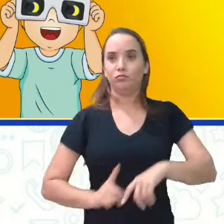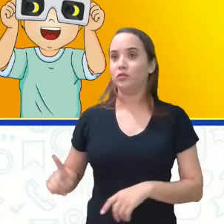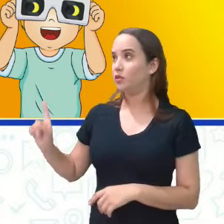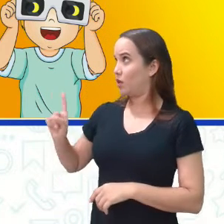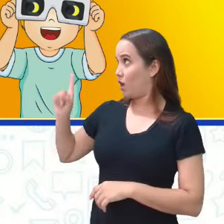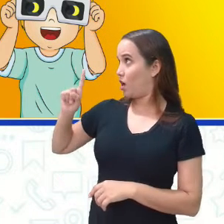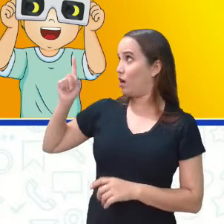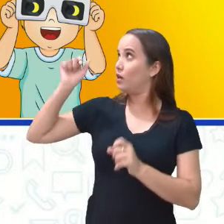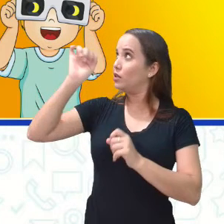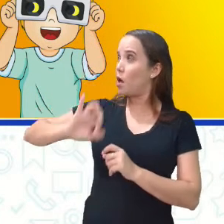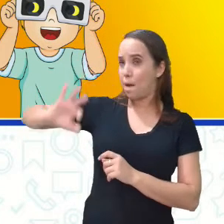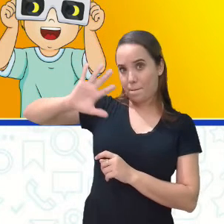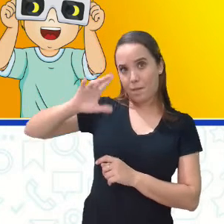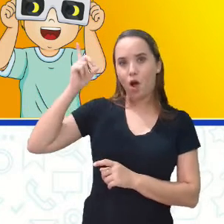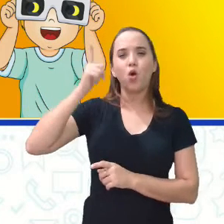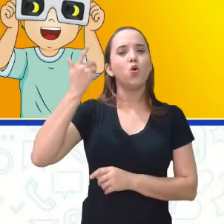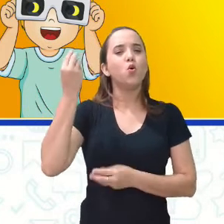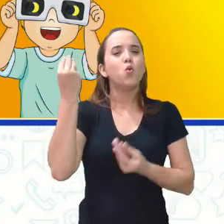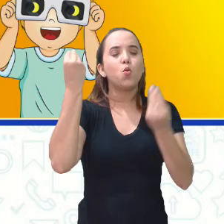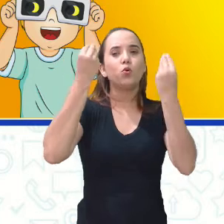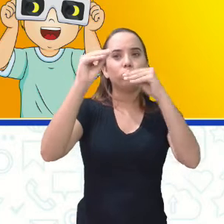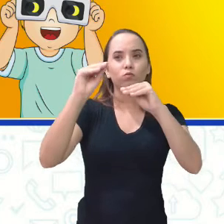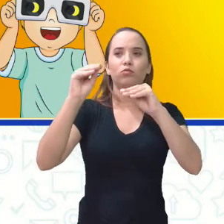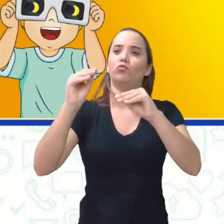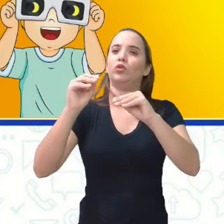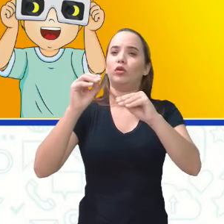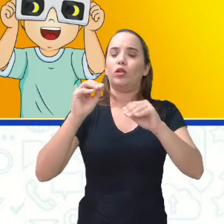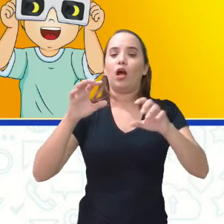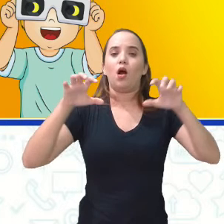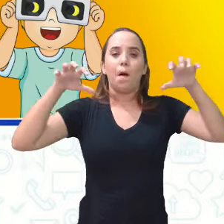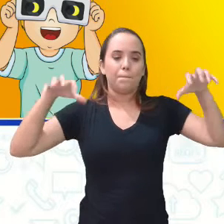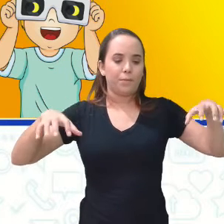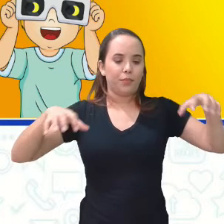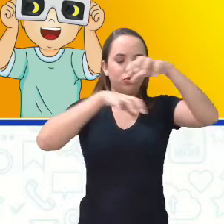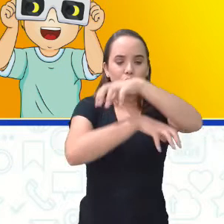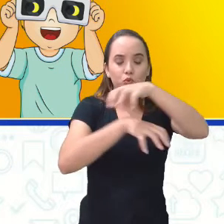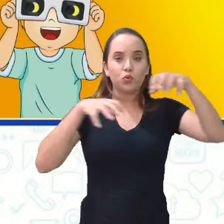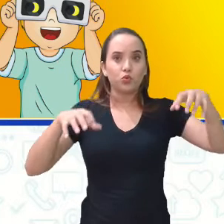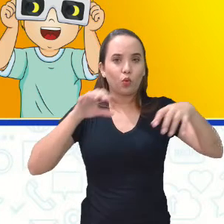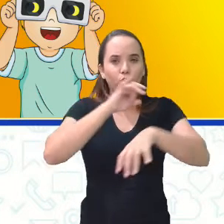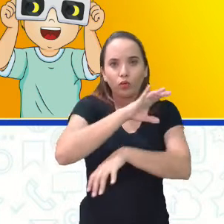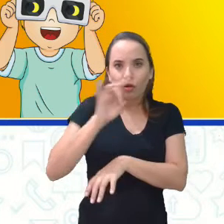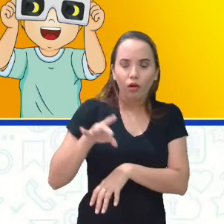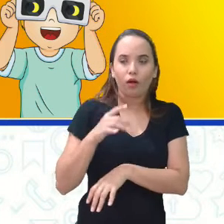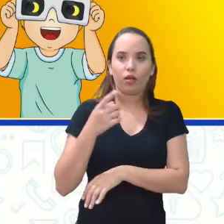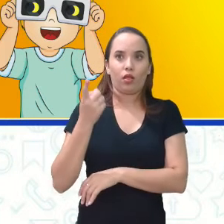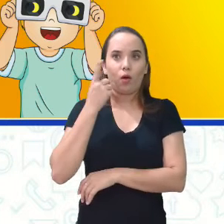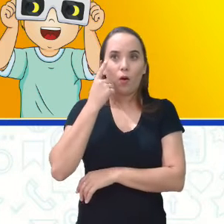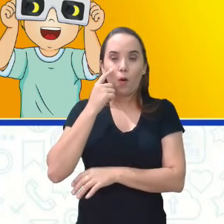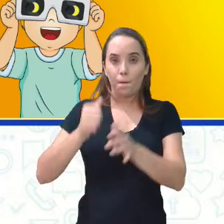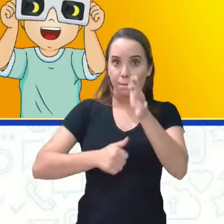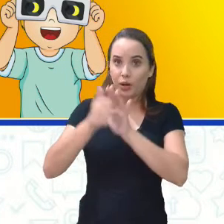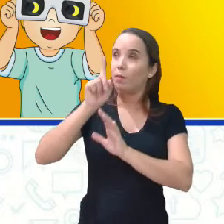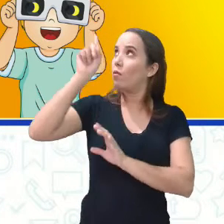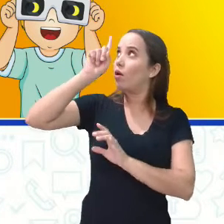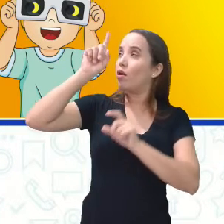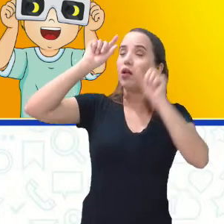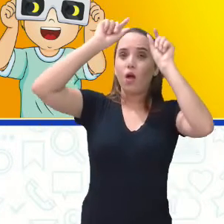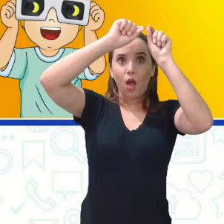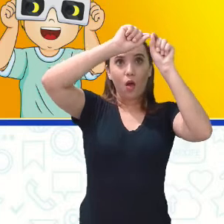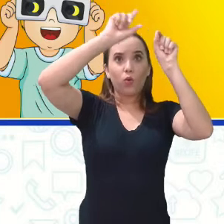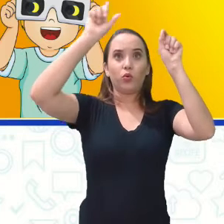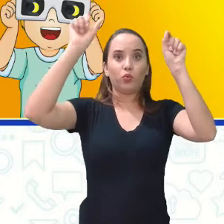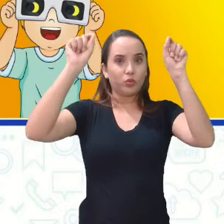colocar o posicionamento de cada astro. Então, o primeiro é o eclipse lunar. Vejam que